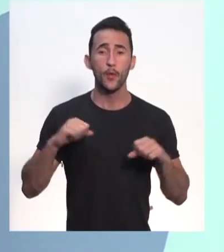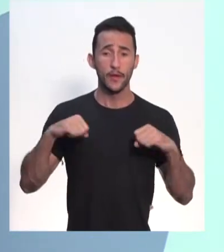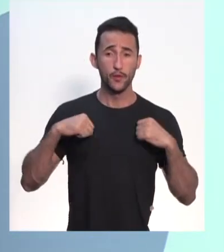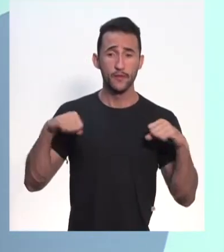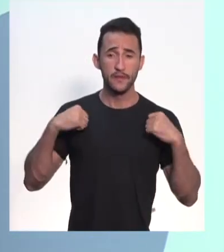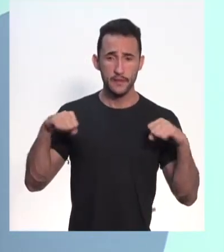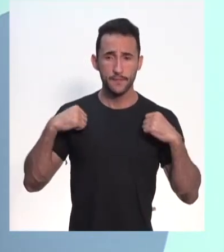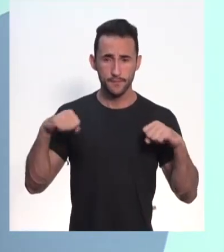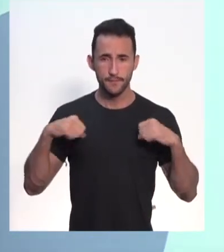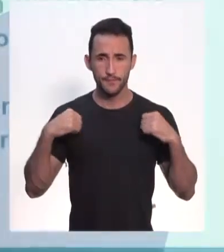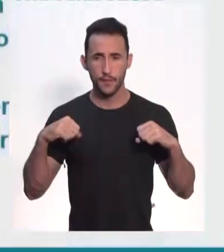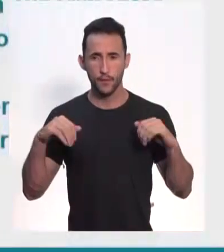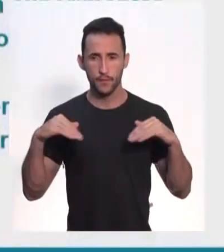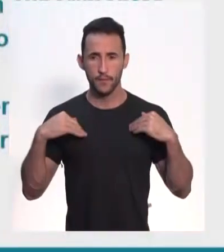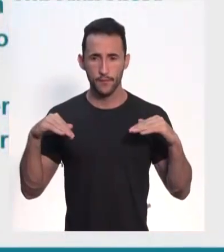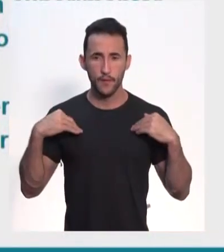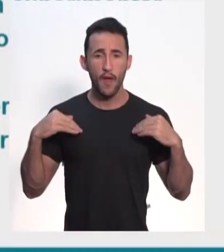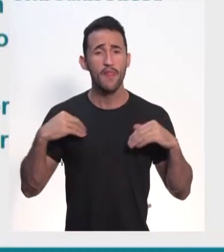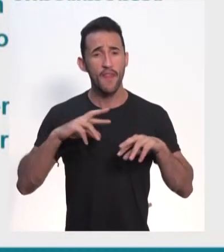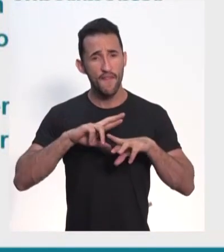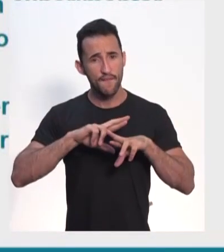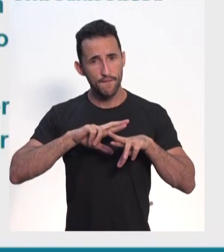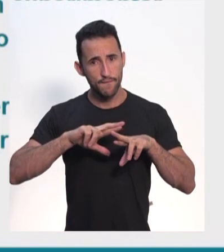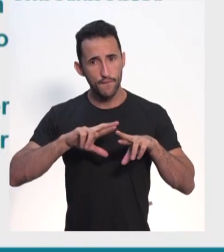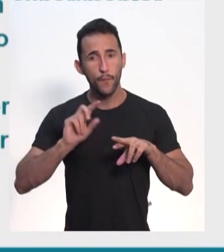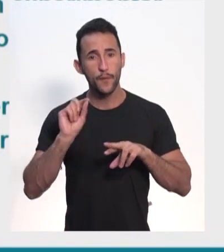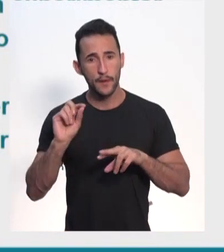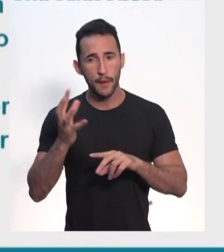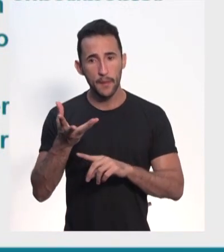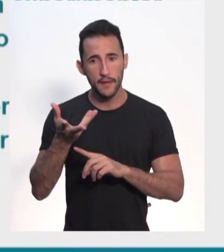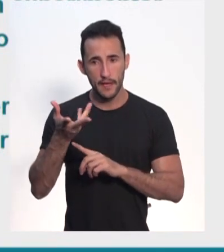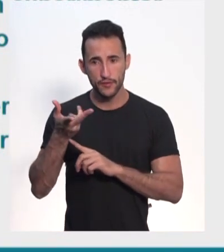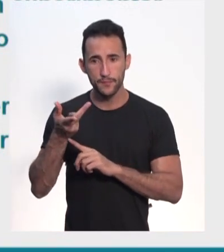foram selecionadas, eu vou pedir para pôr na tela,